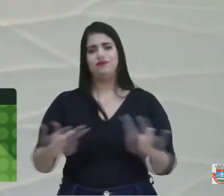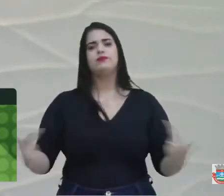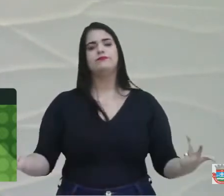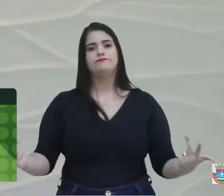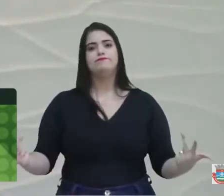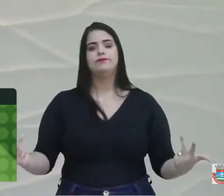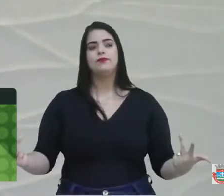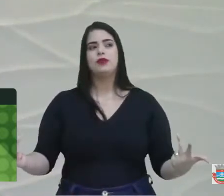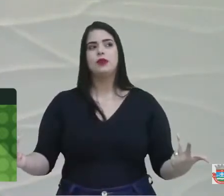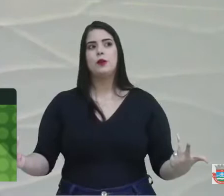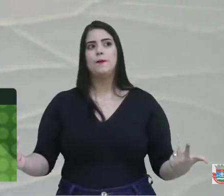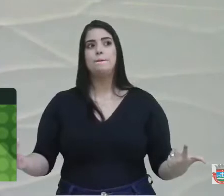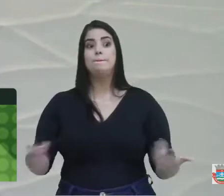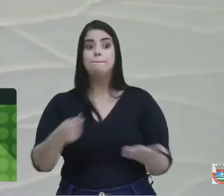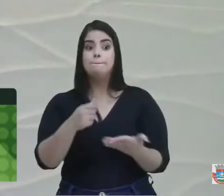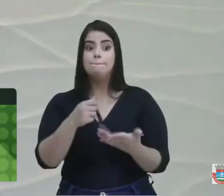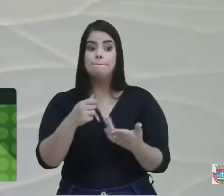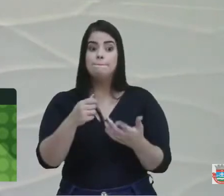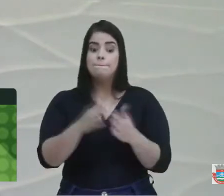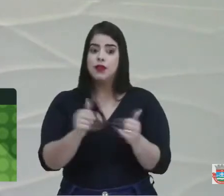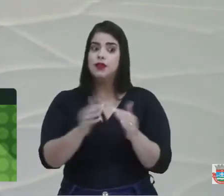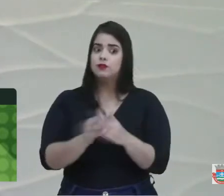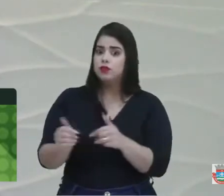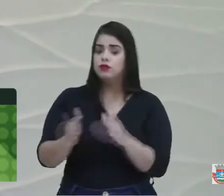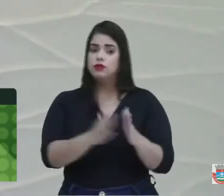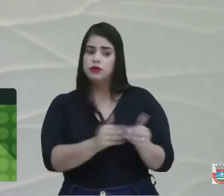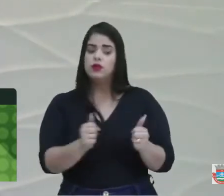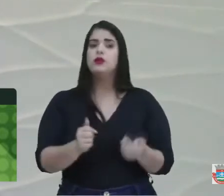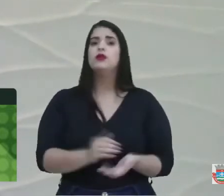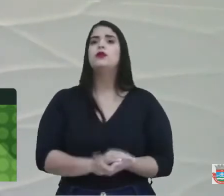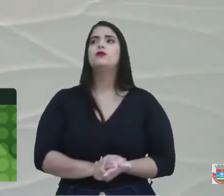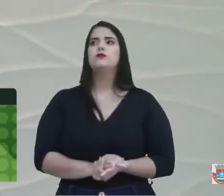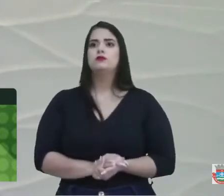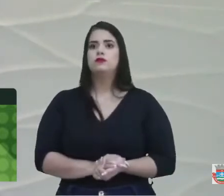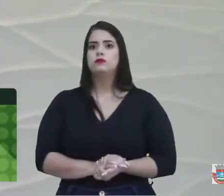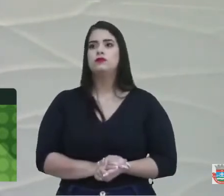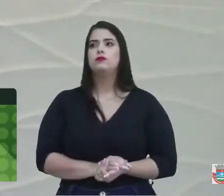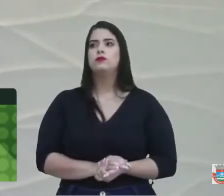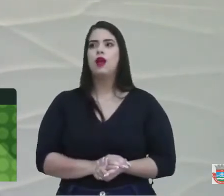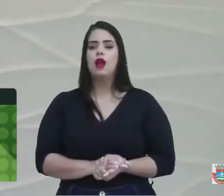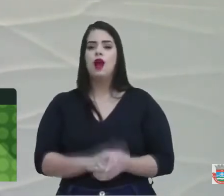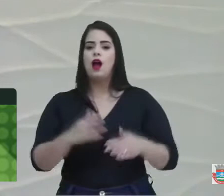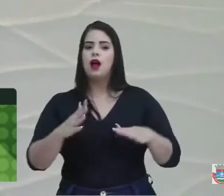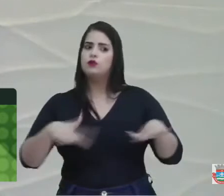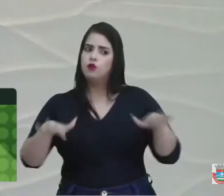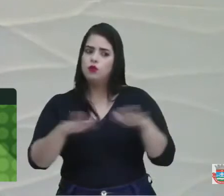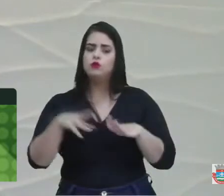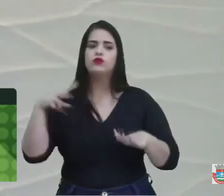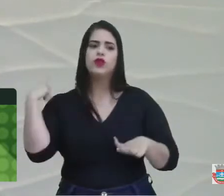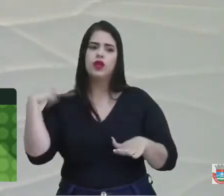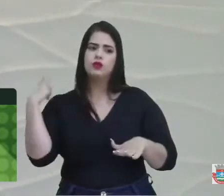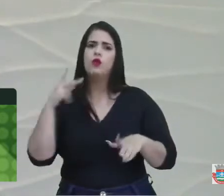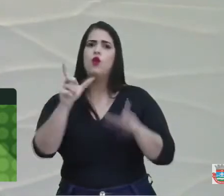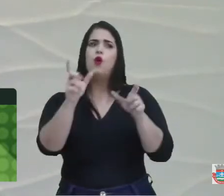que têm pedido muito, não só a mim, mas aos demais colegas vereadores e